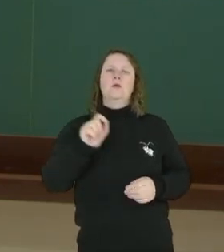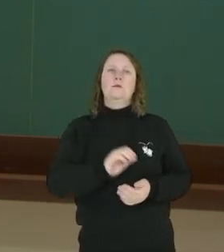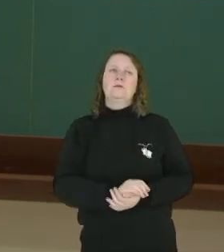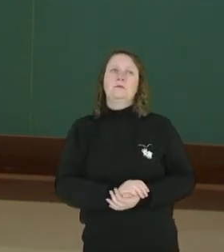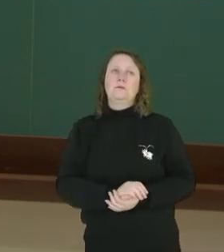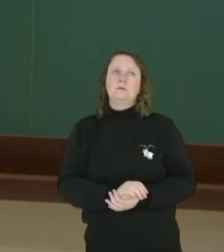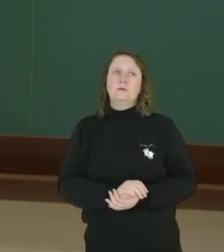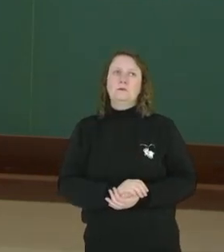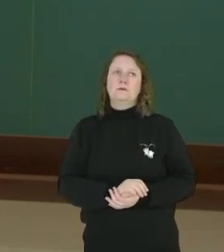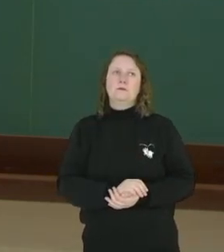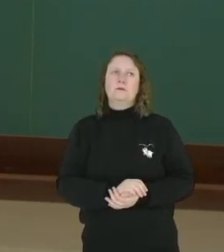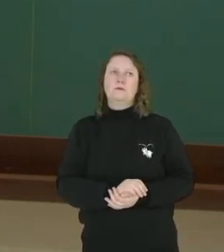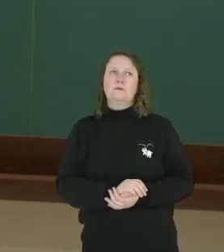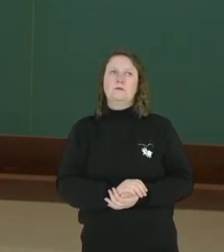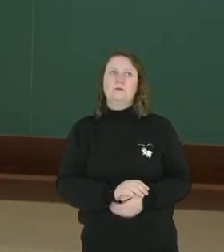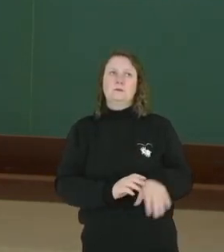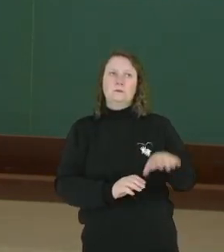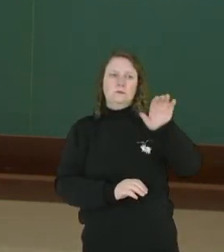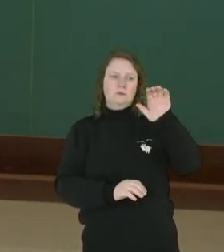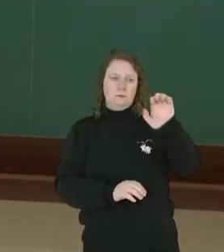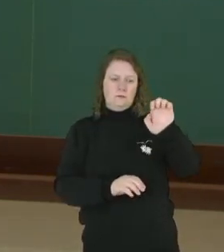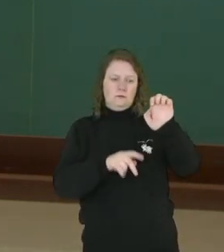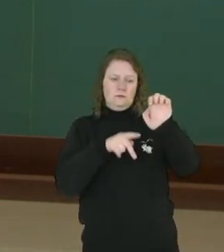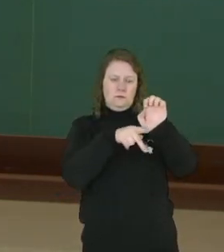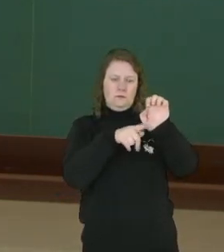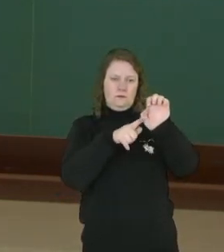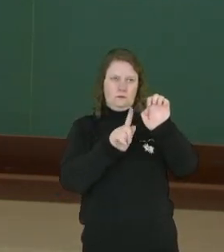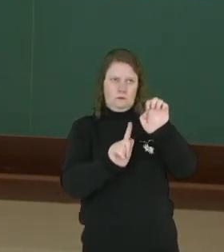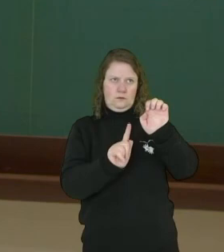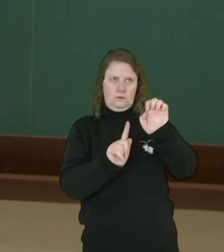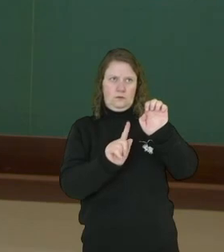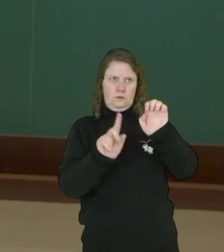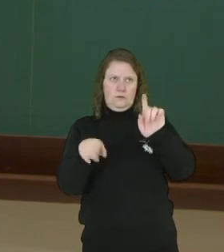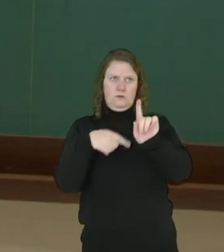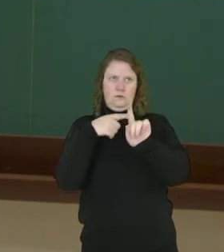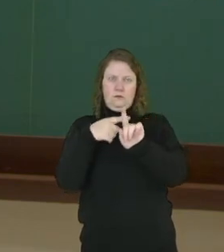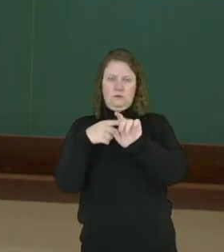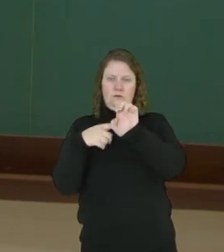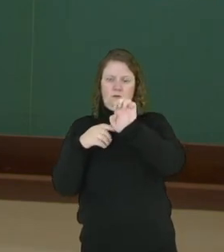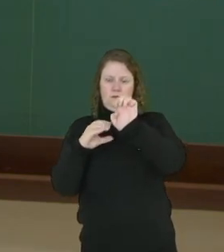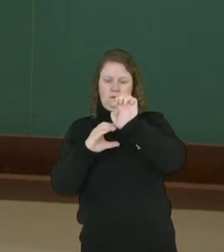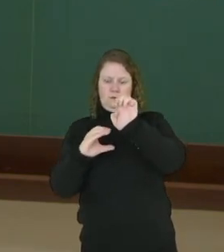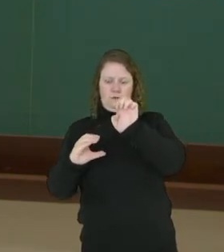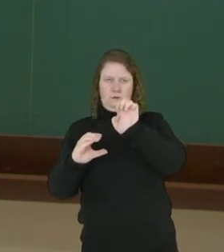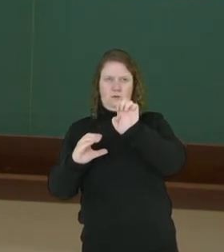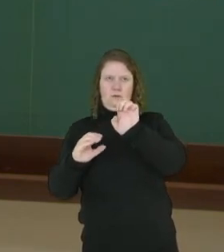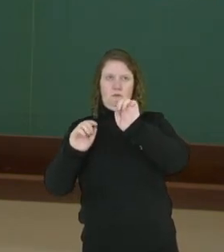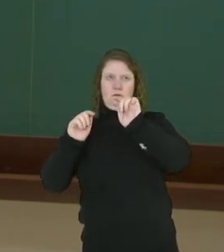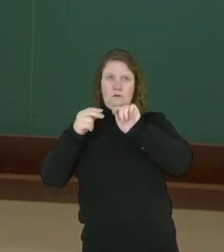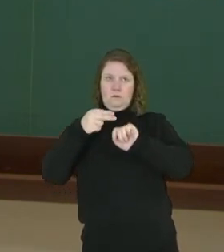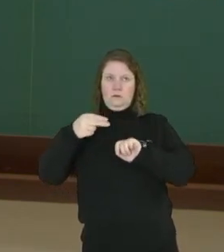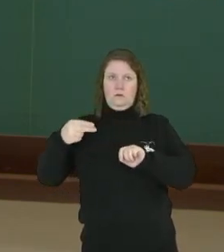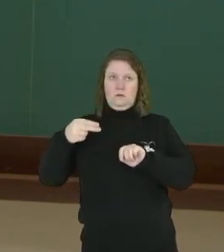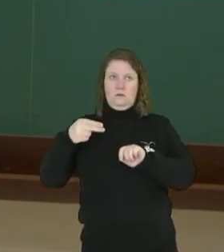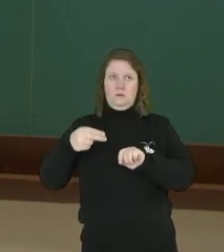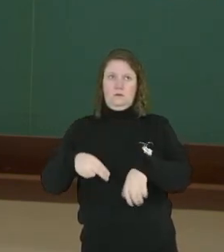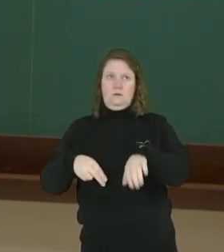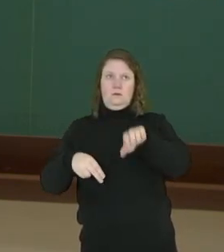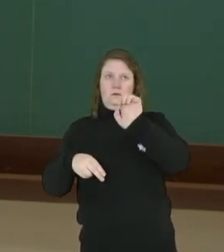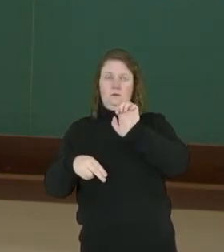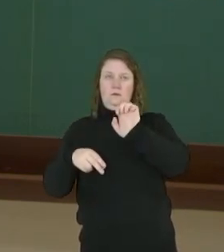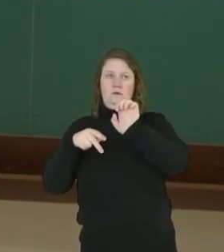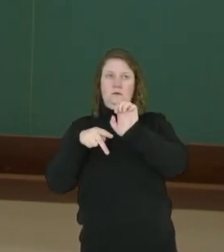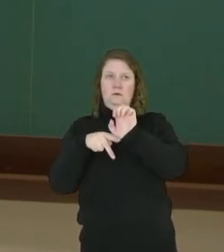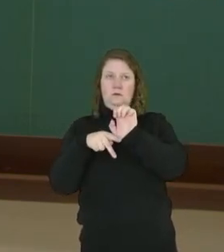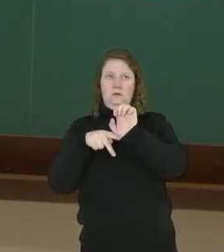a energia potencial do ponto A mais a energia cinética do ponto A é igual à energia potencial do ponto B mais a energia